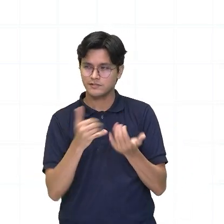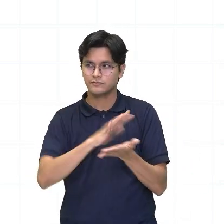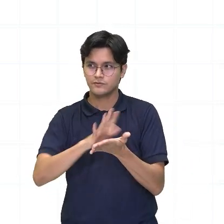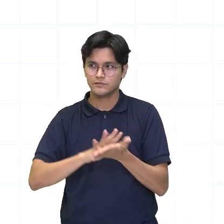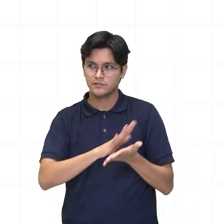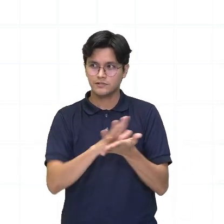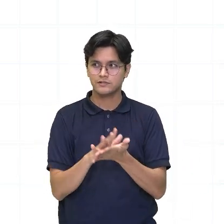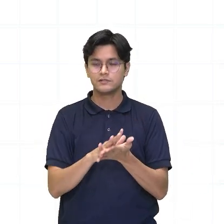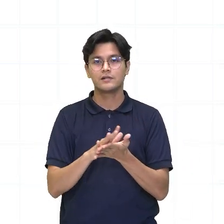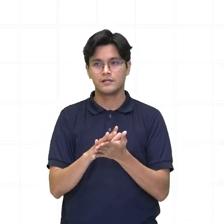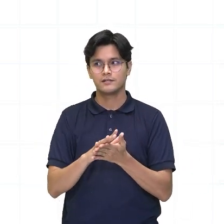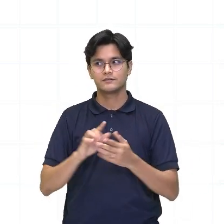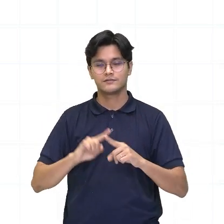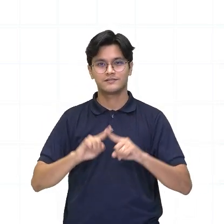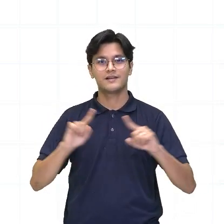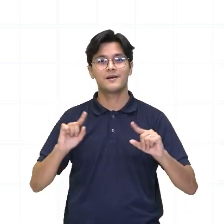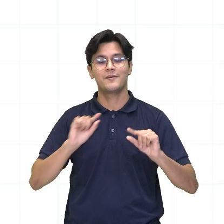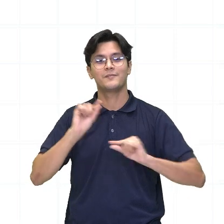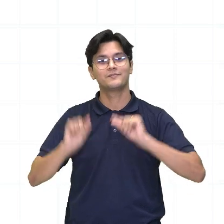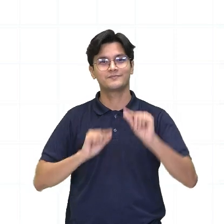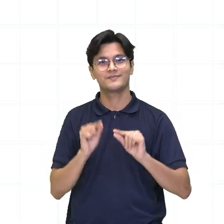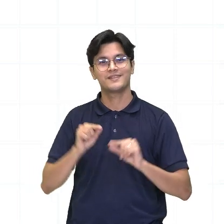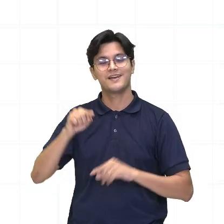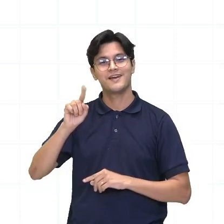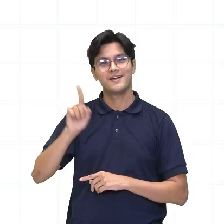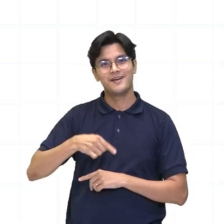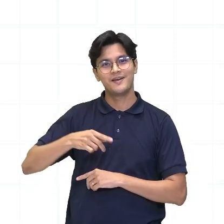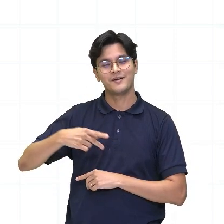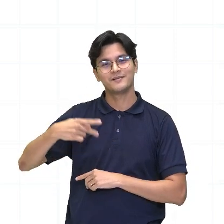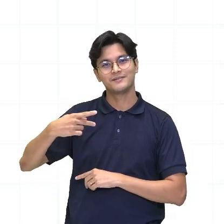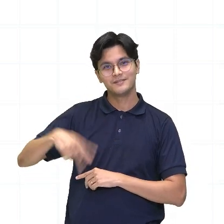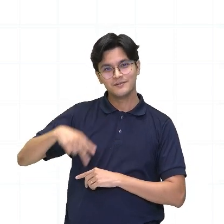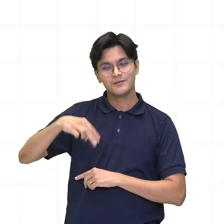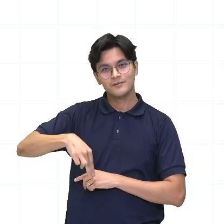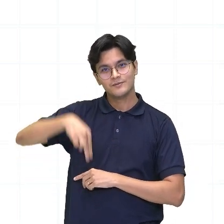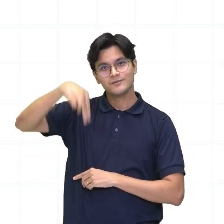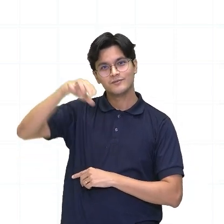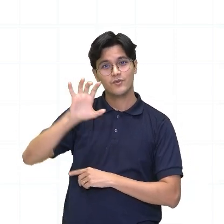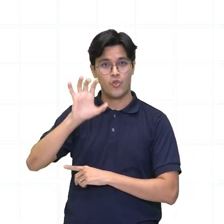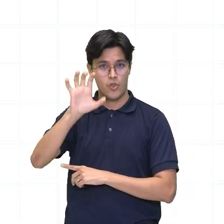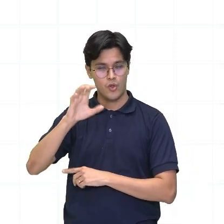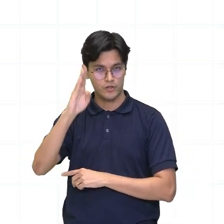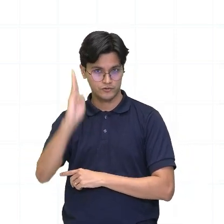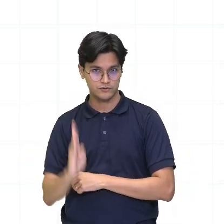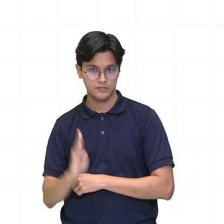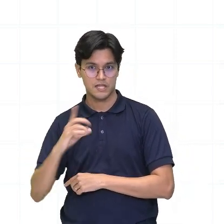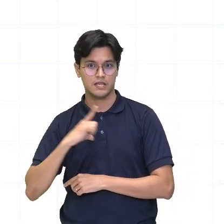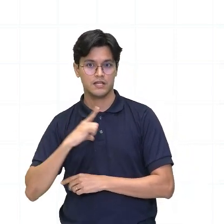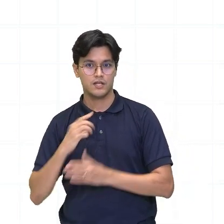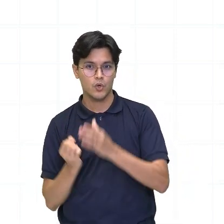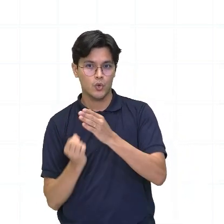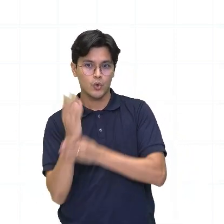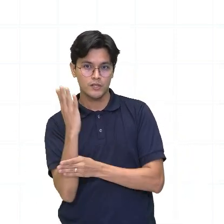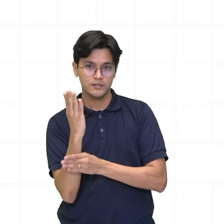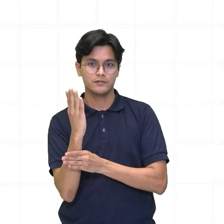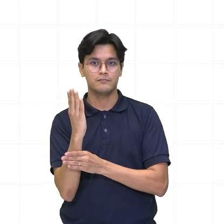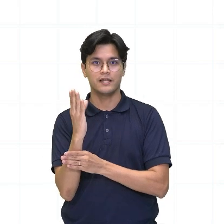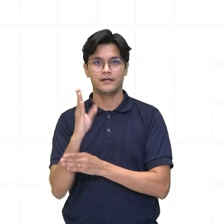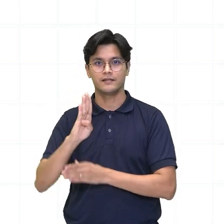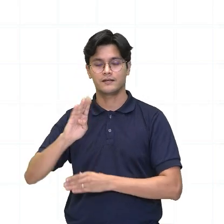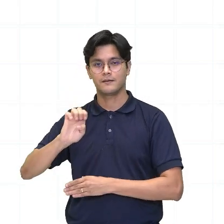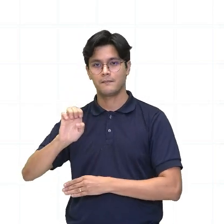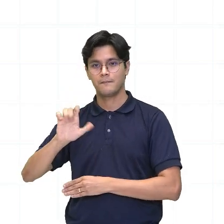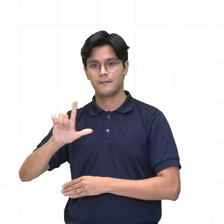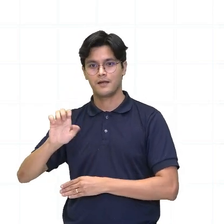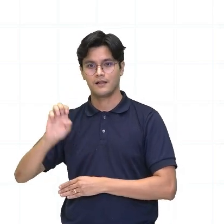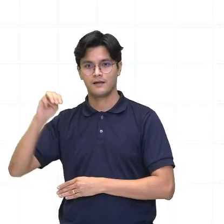das genuínas danças do norte do Brasil, certo? Com origem em Belém do Pará.